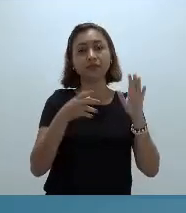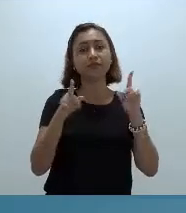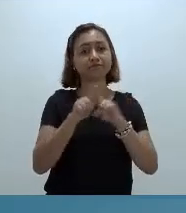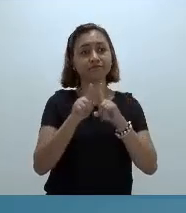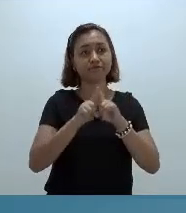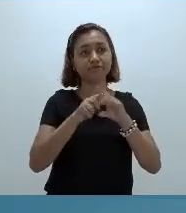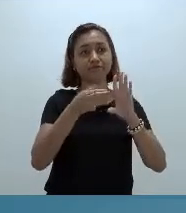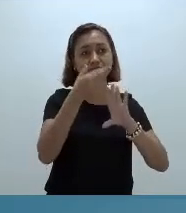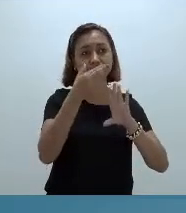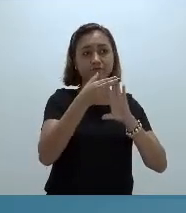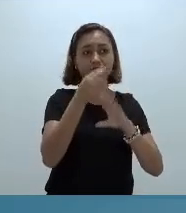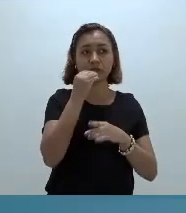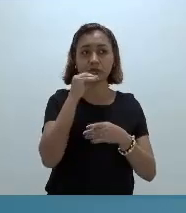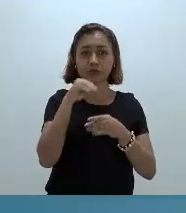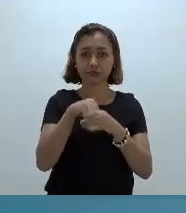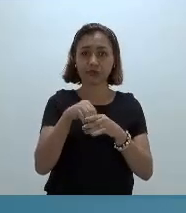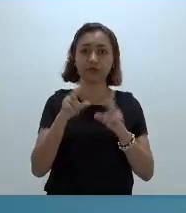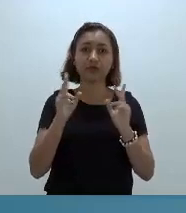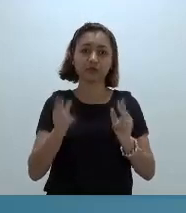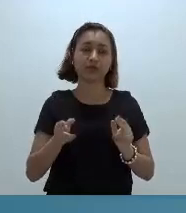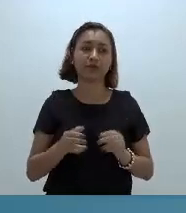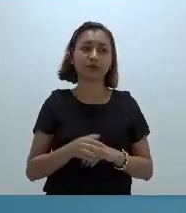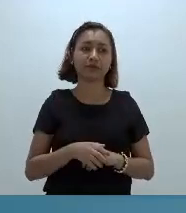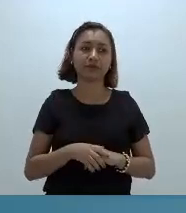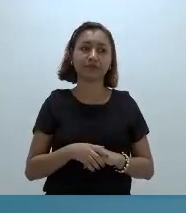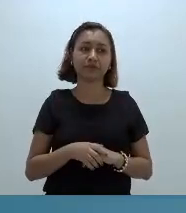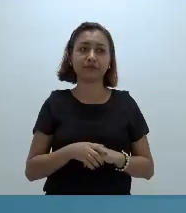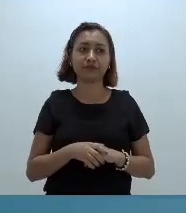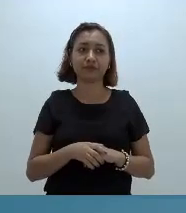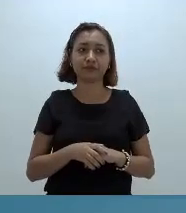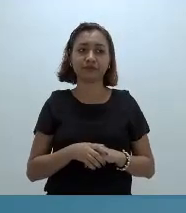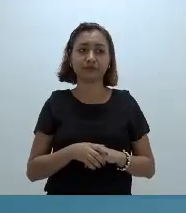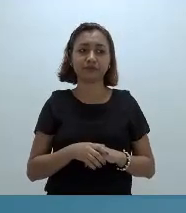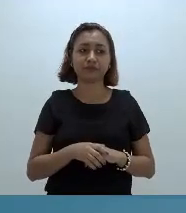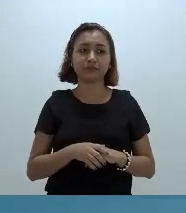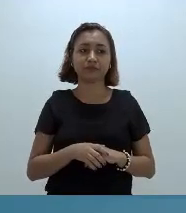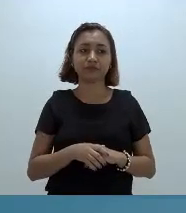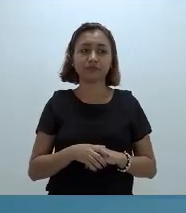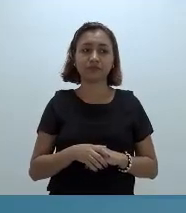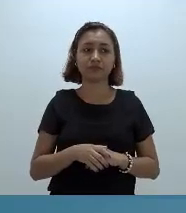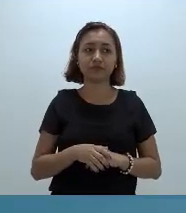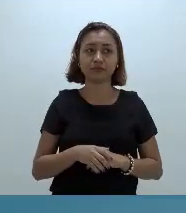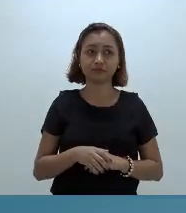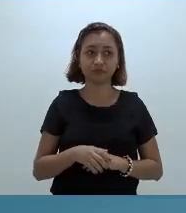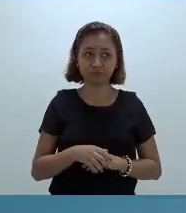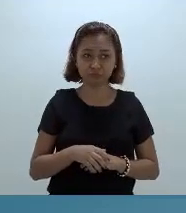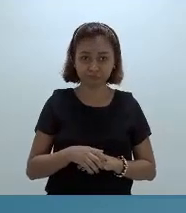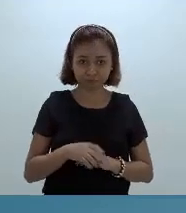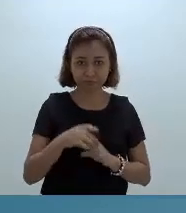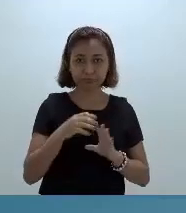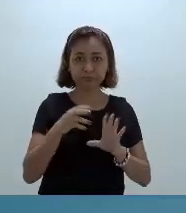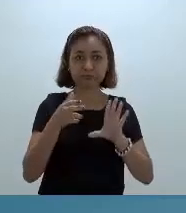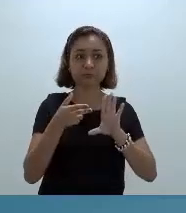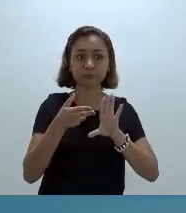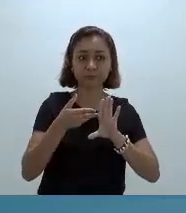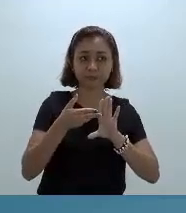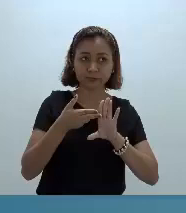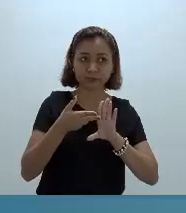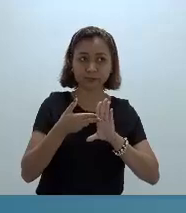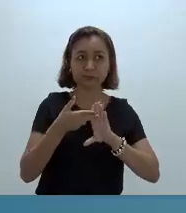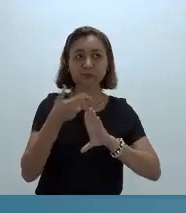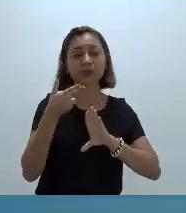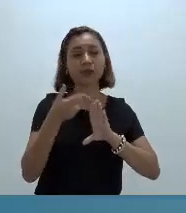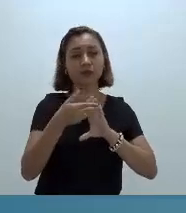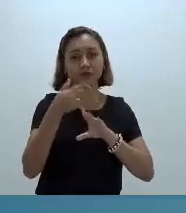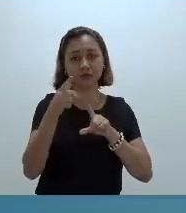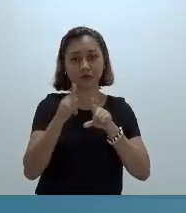Desembargadora Maria desembargadora Rosilete, acompanha o relatório